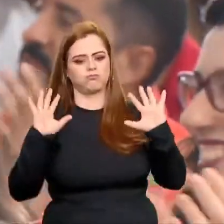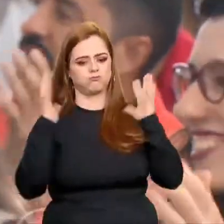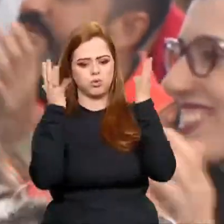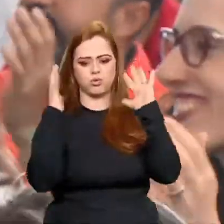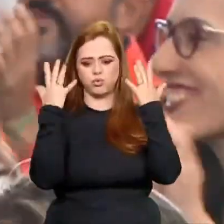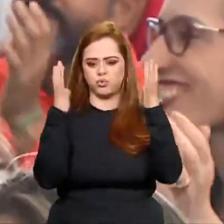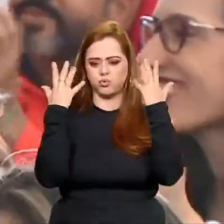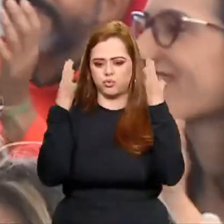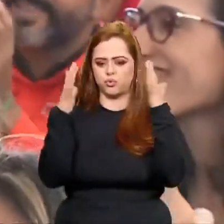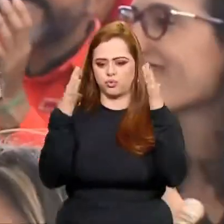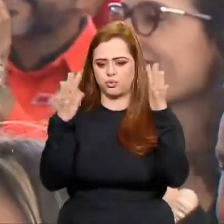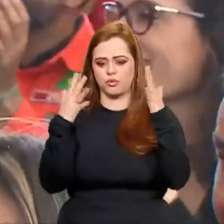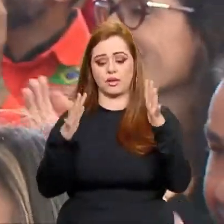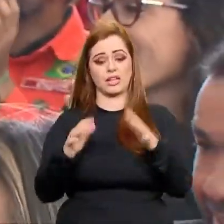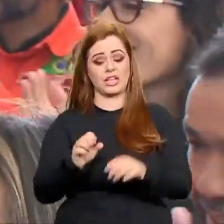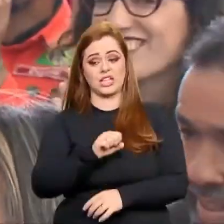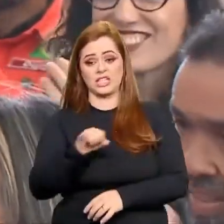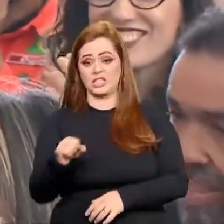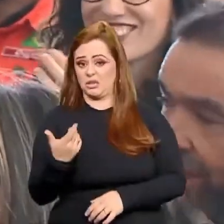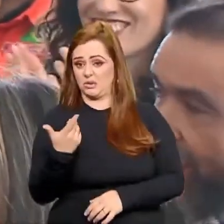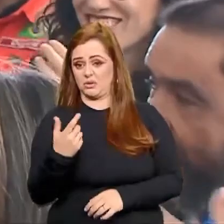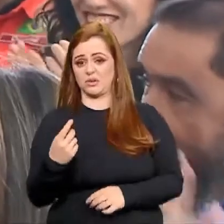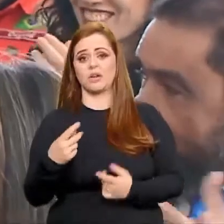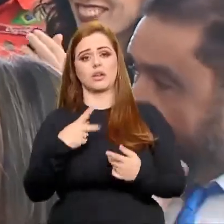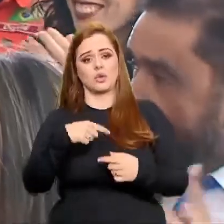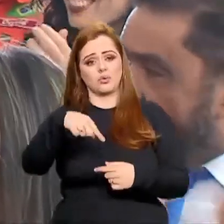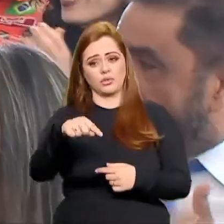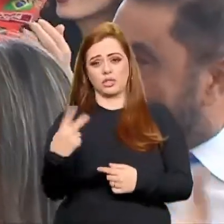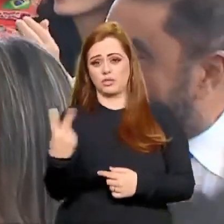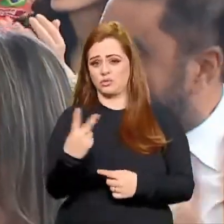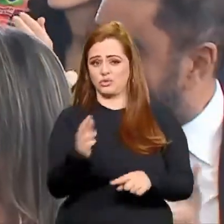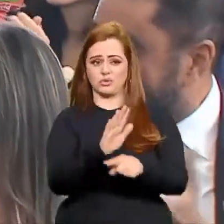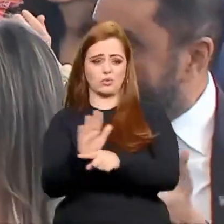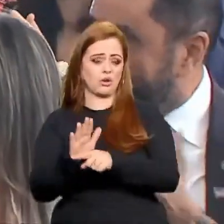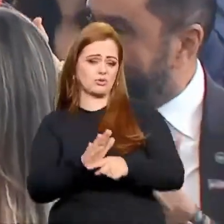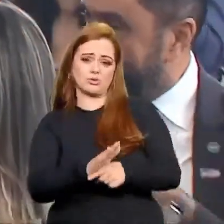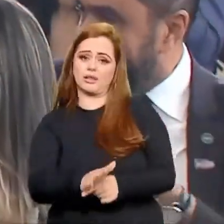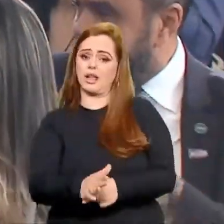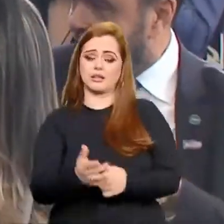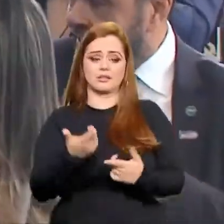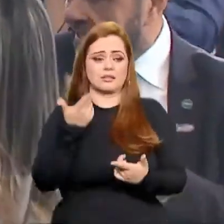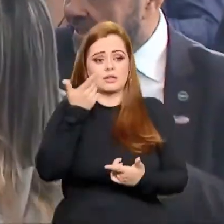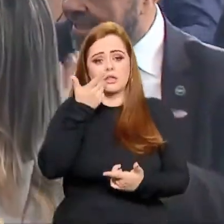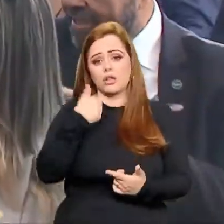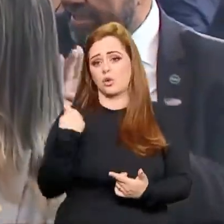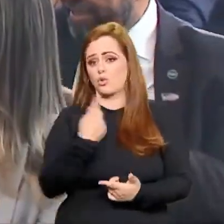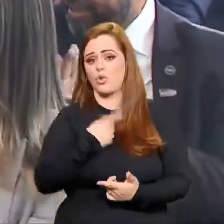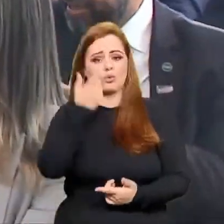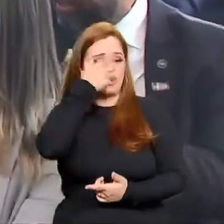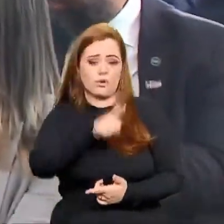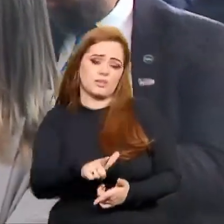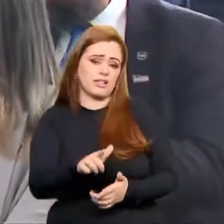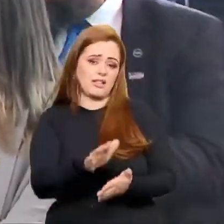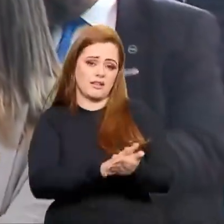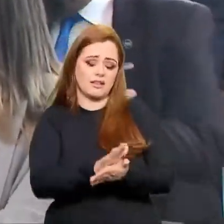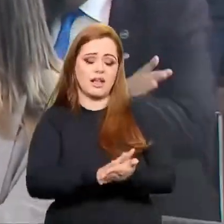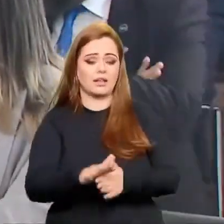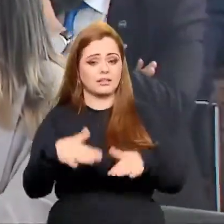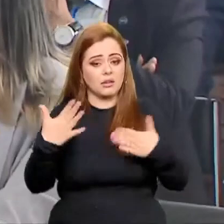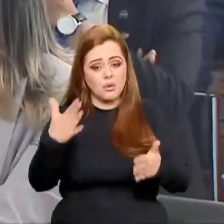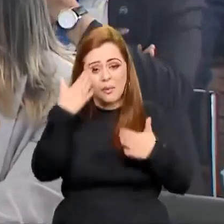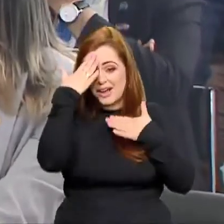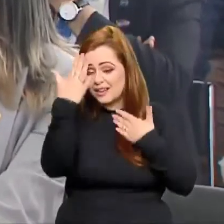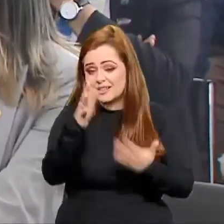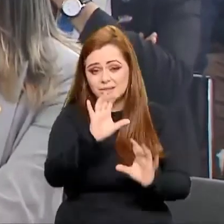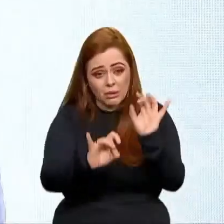PPA participativo não seria possível. Então, um beijo no coração de cada servidor e de cada servidora que contribuíram